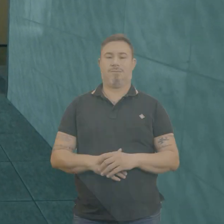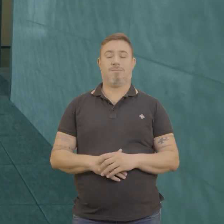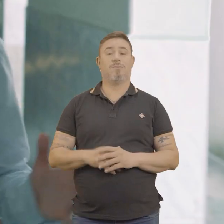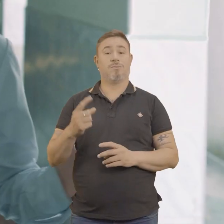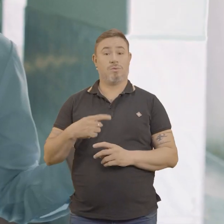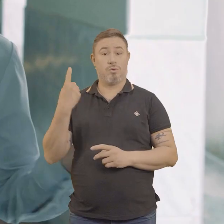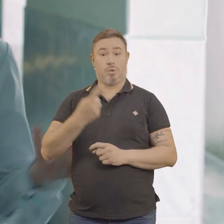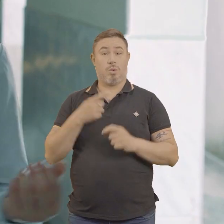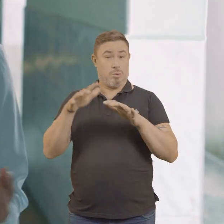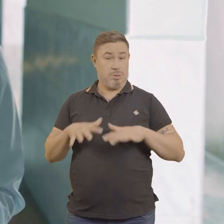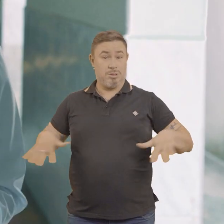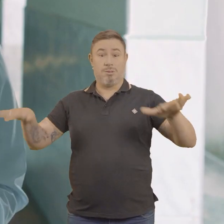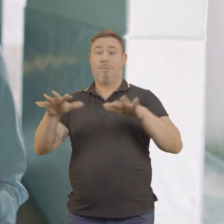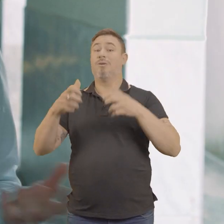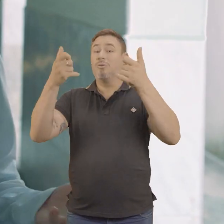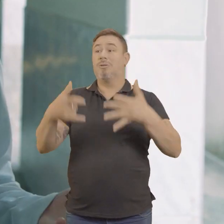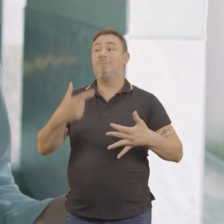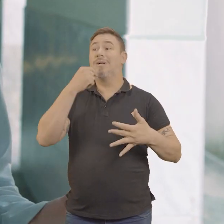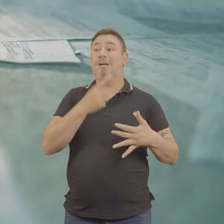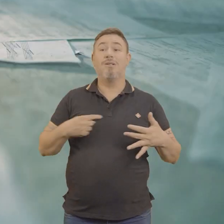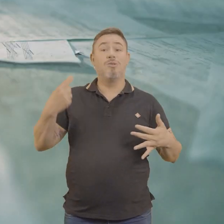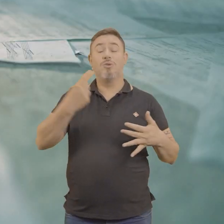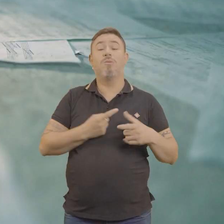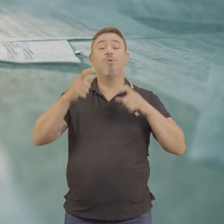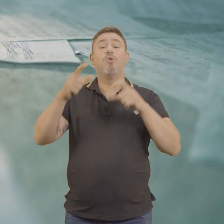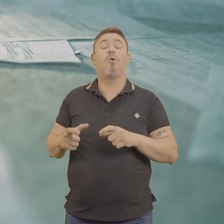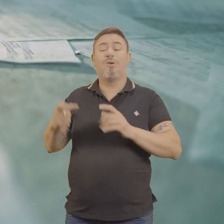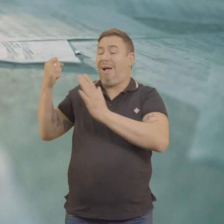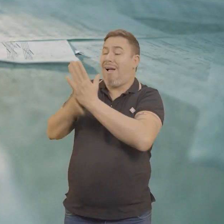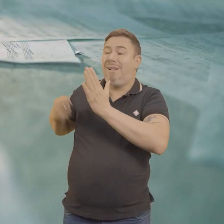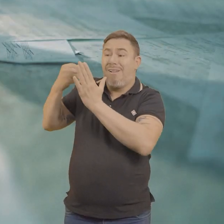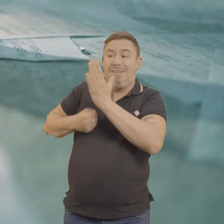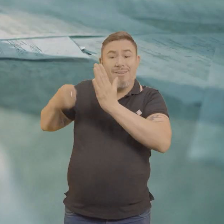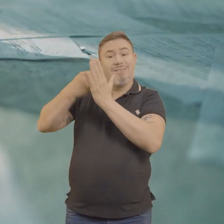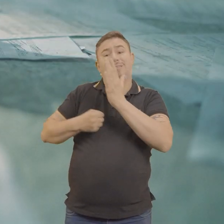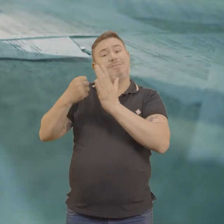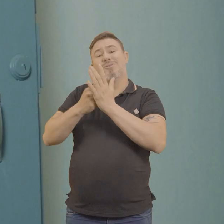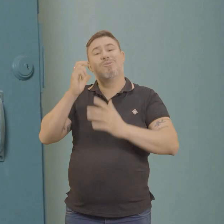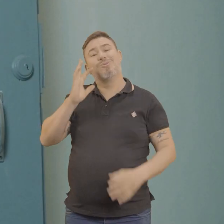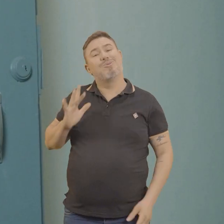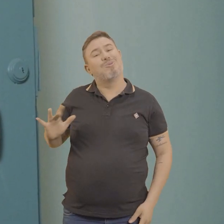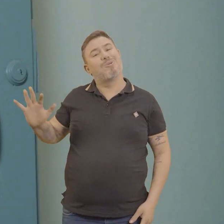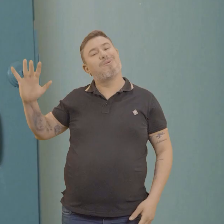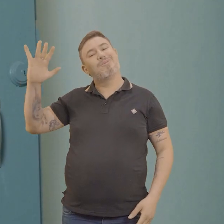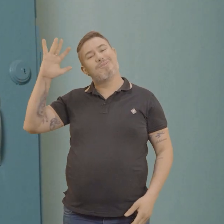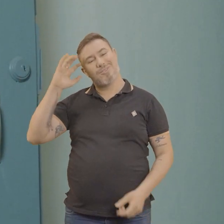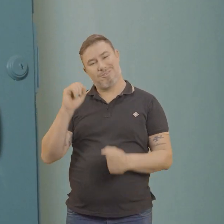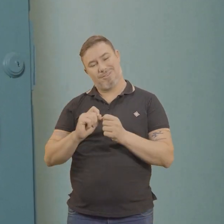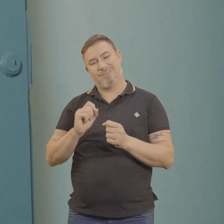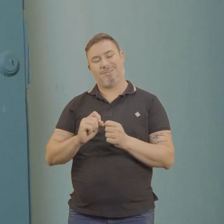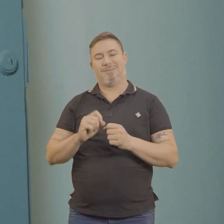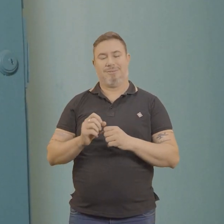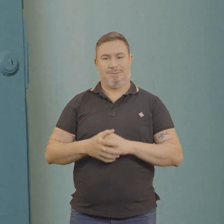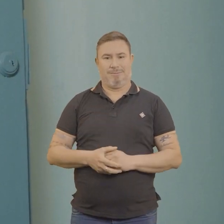Nossos espaços contam quem somos, de onde viemos, as lutas que travamos e os sonhos que construímos.